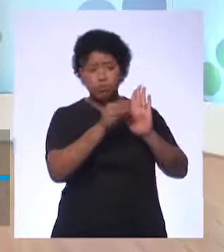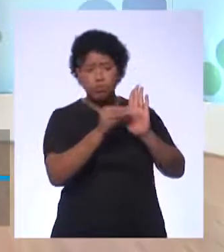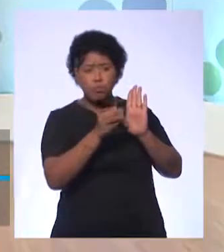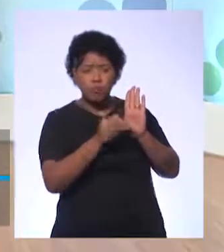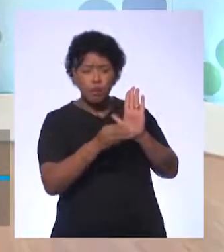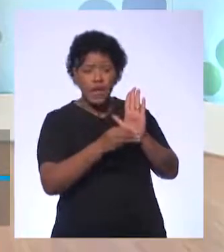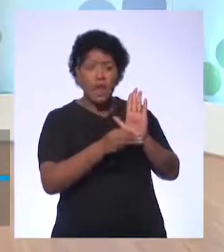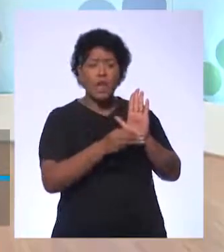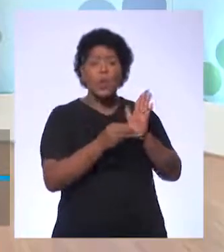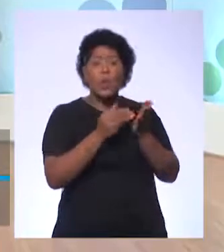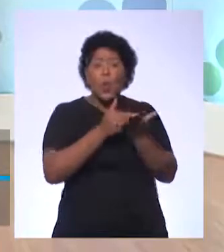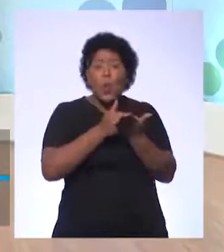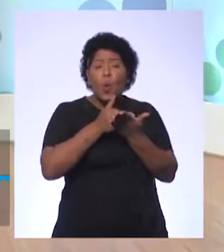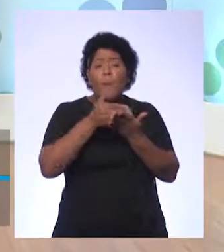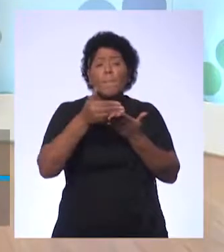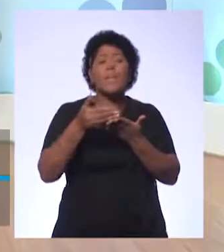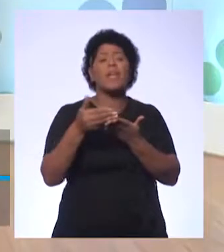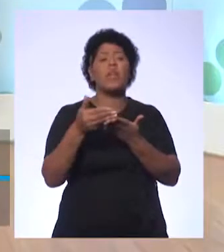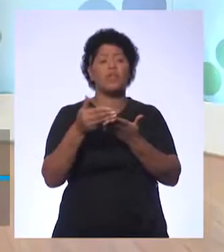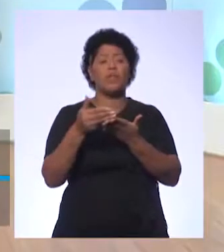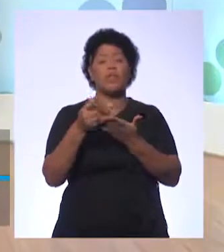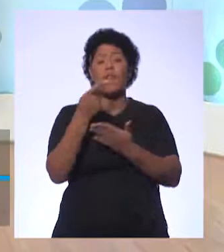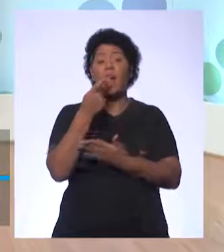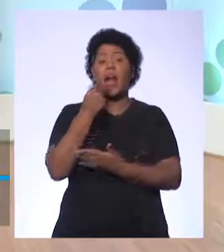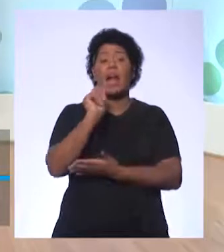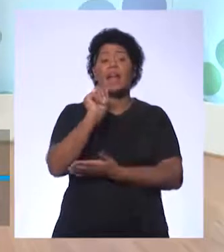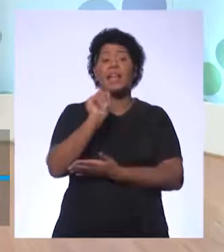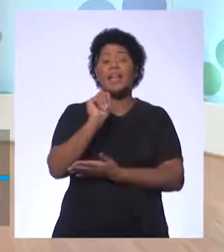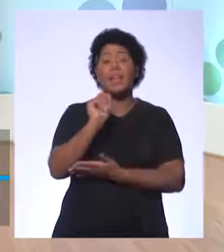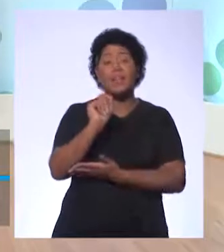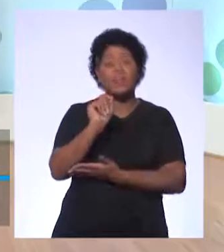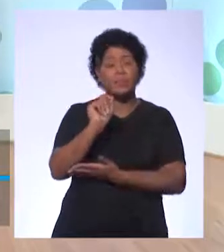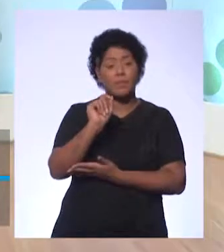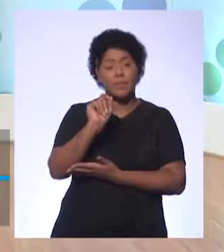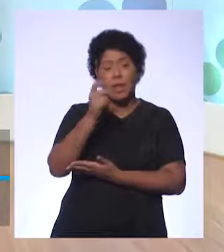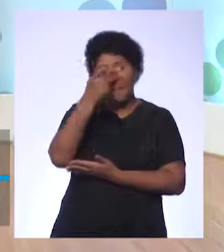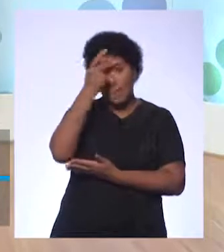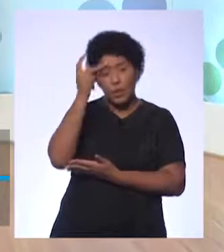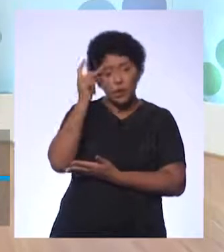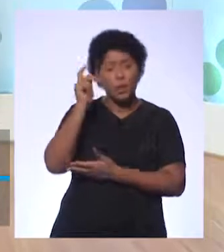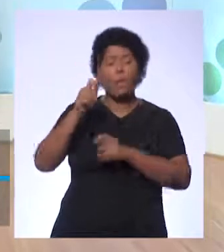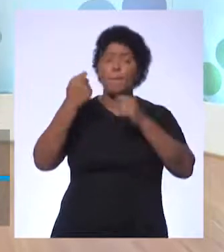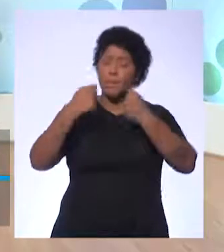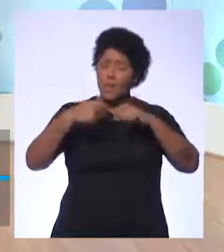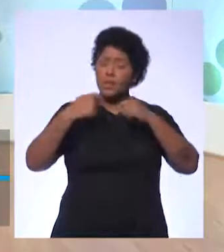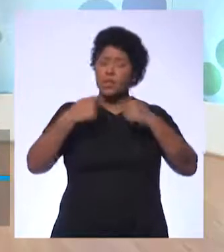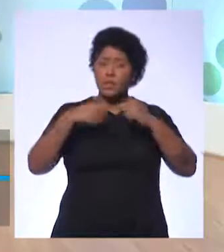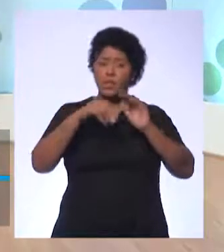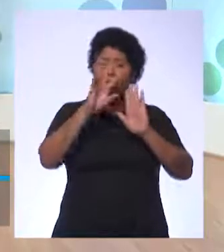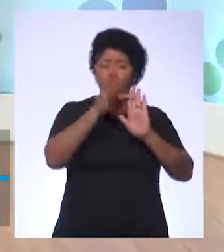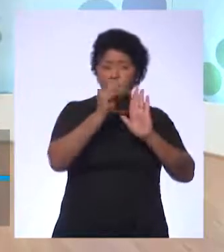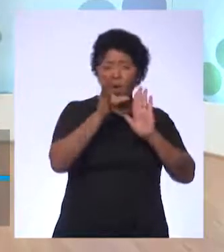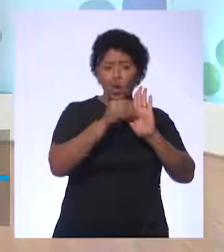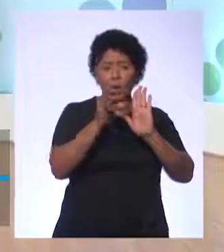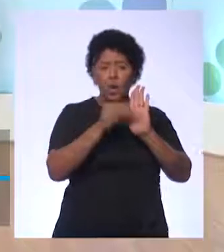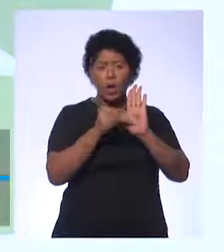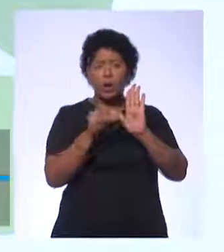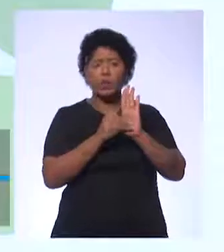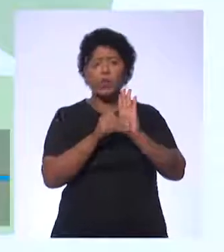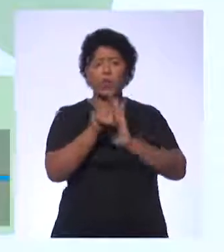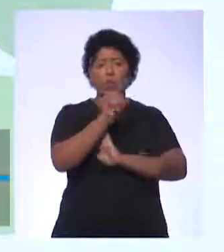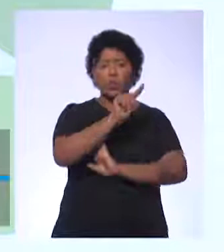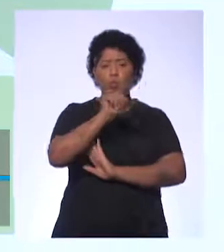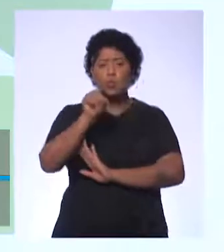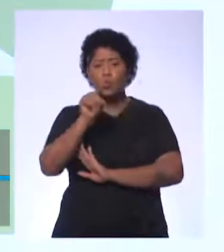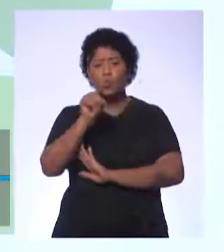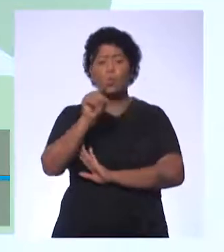Lá no comecinho, para ter a fala, professor, eles não podem esquecer na escrita? Ele precisa colocar o travessão, né, para iniciar a